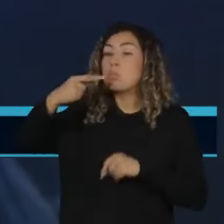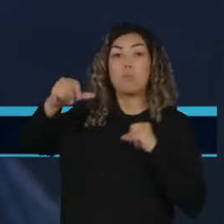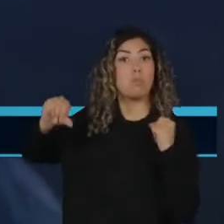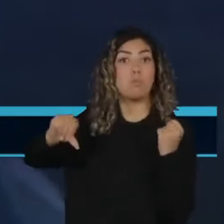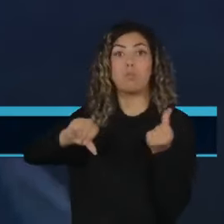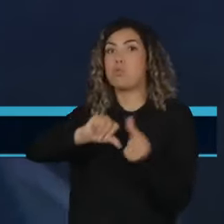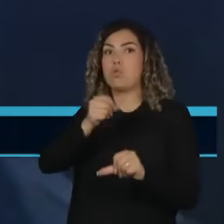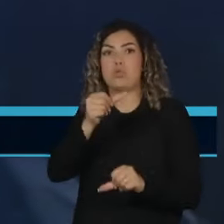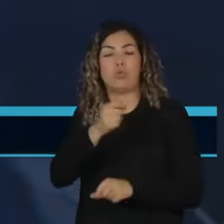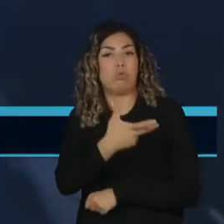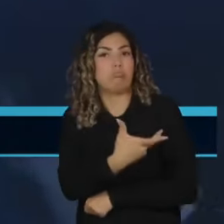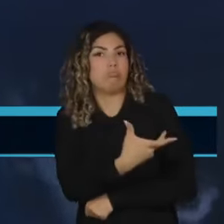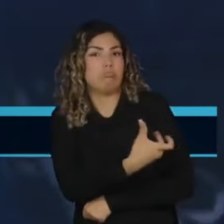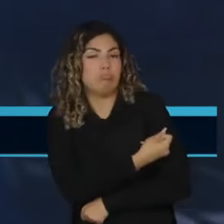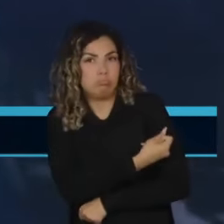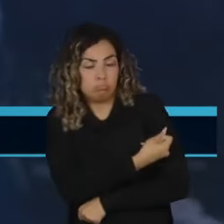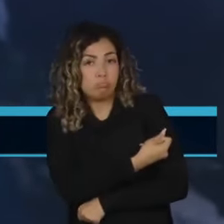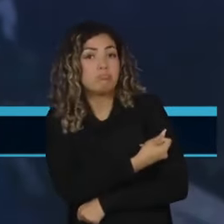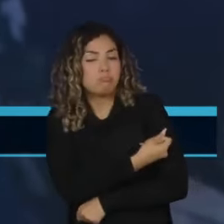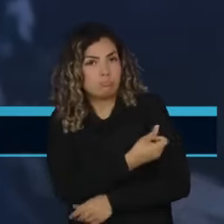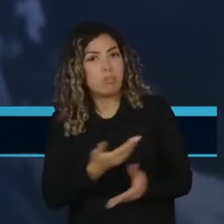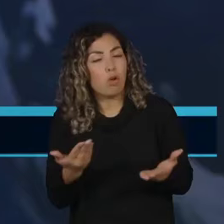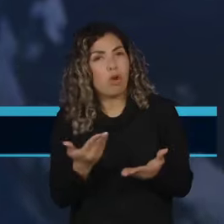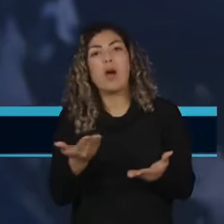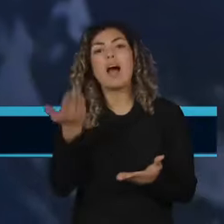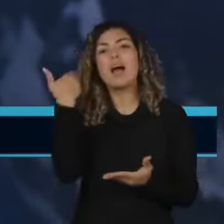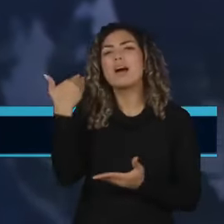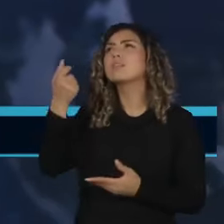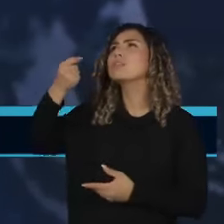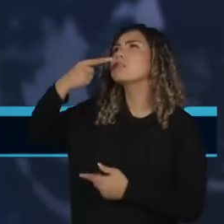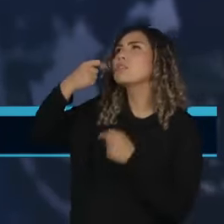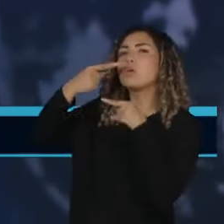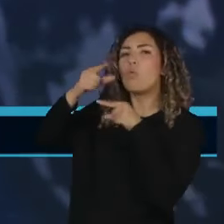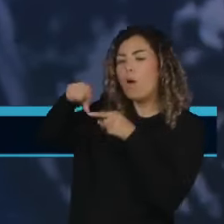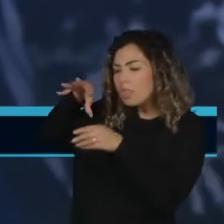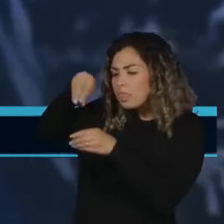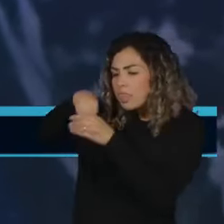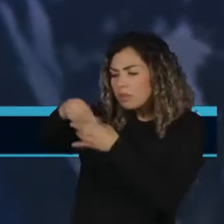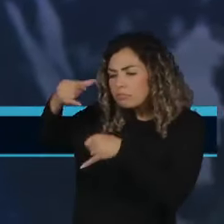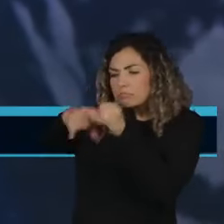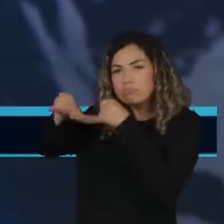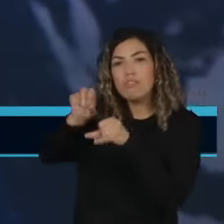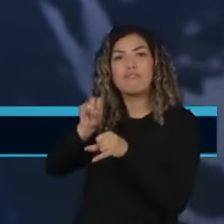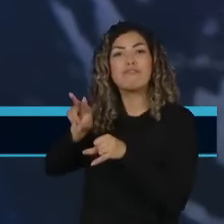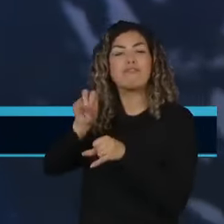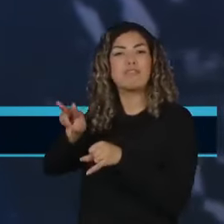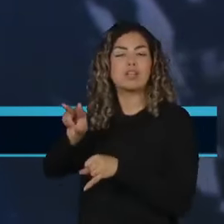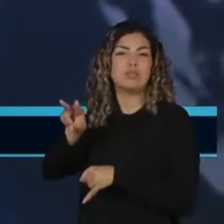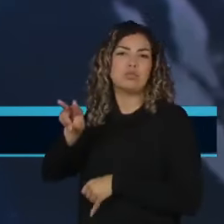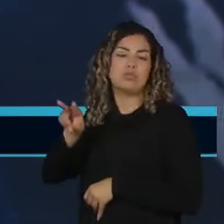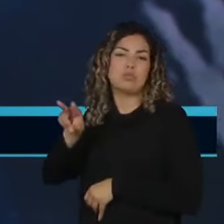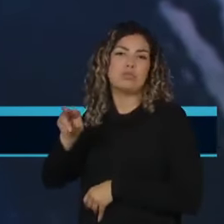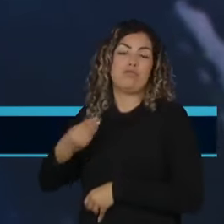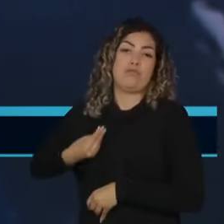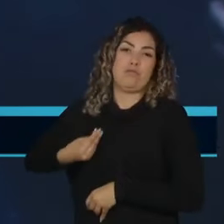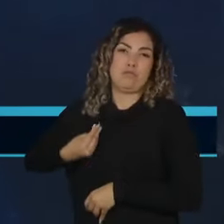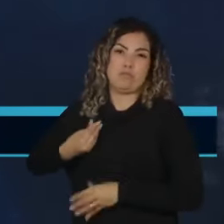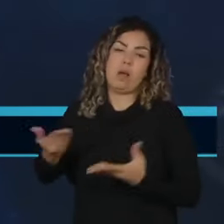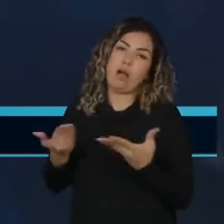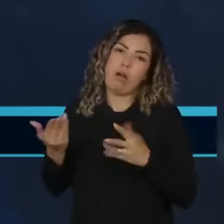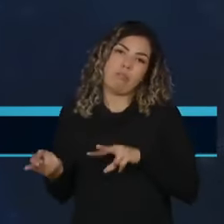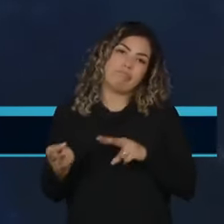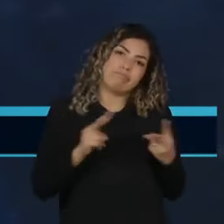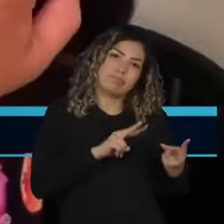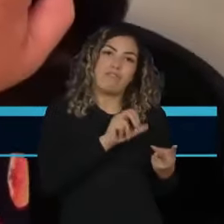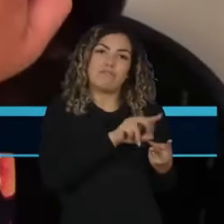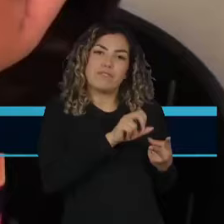de substituição da vacina com vírus vivo por vírus morto. O Zé Gotinha, personagem que conquistou crianças e adultos, vai continuar